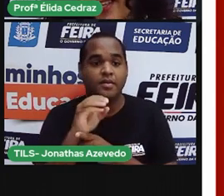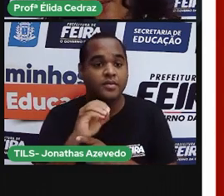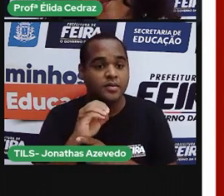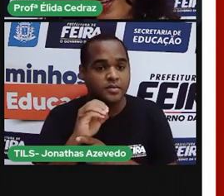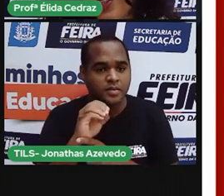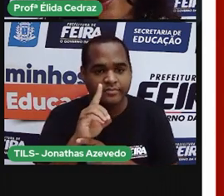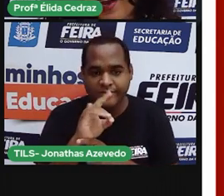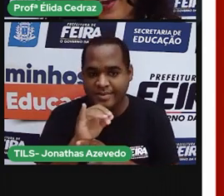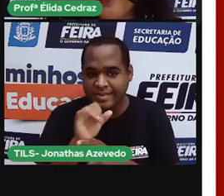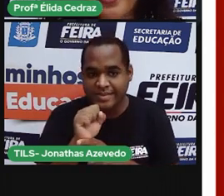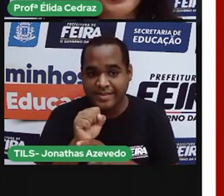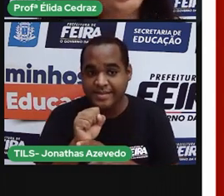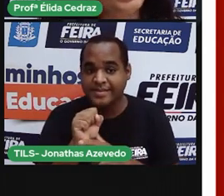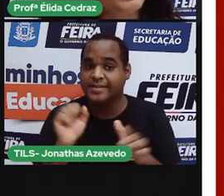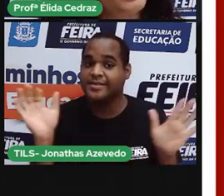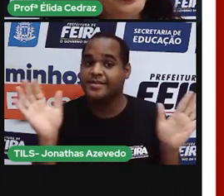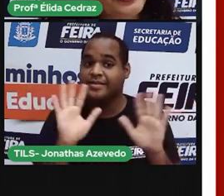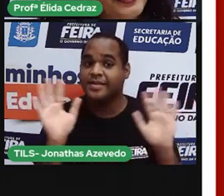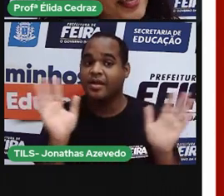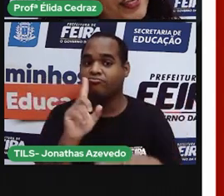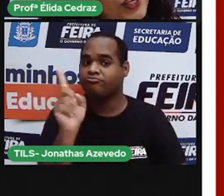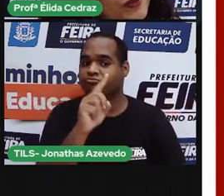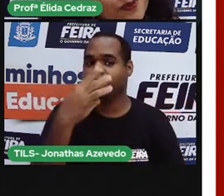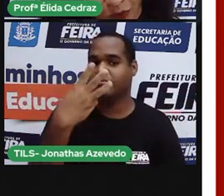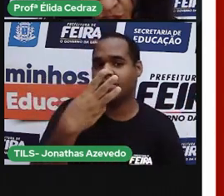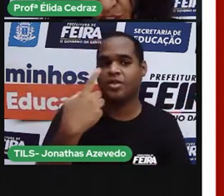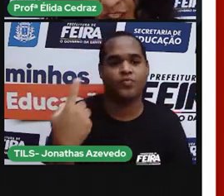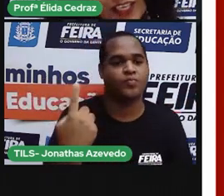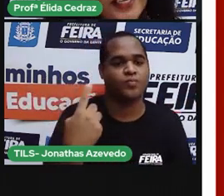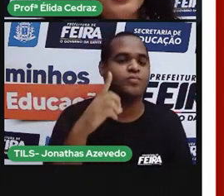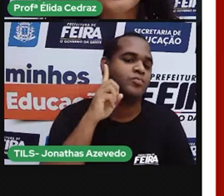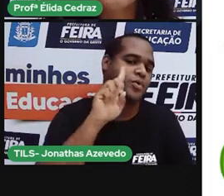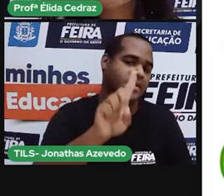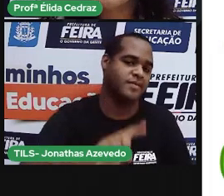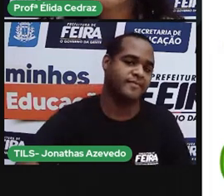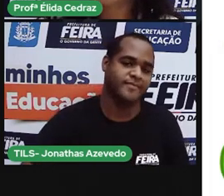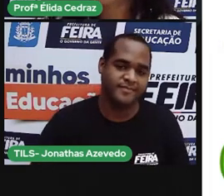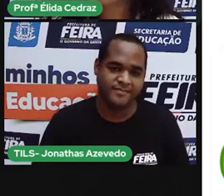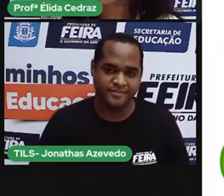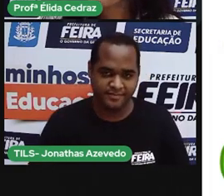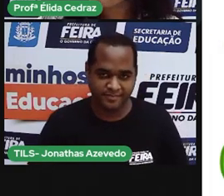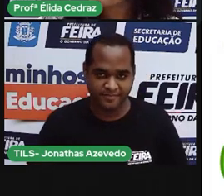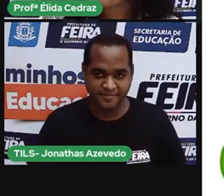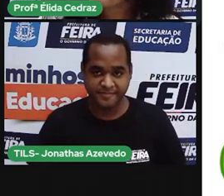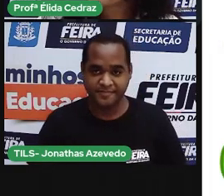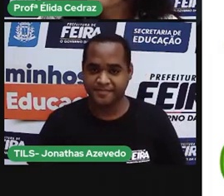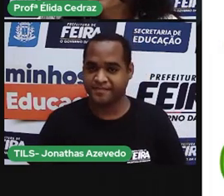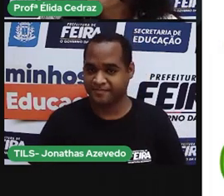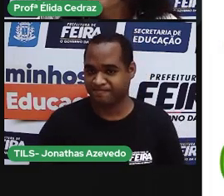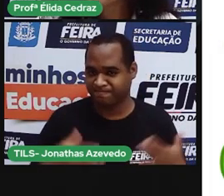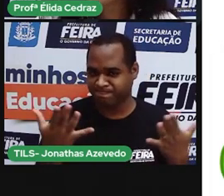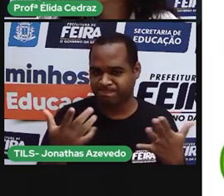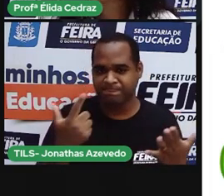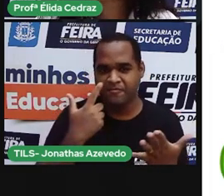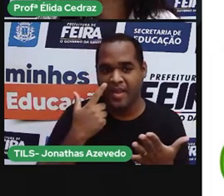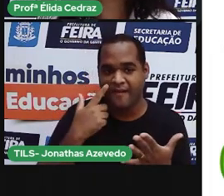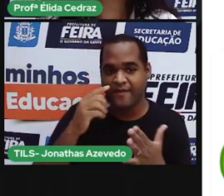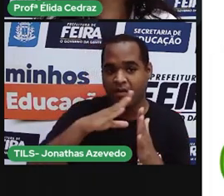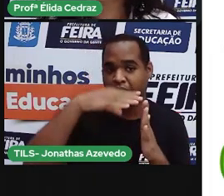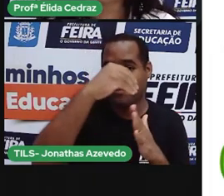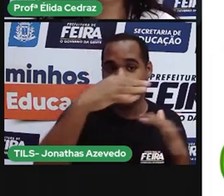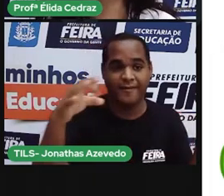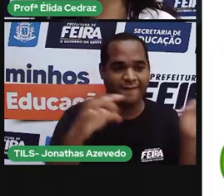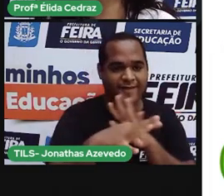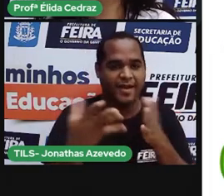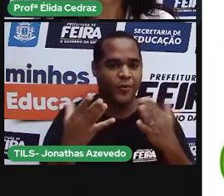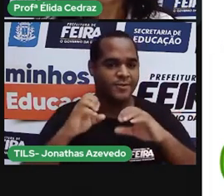dias. O mês de maio é de 31 dias. E vamos sair do calendário e entrar na